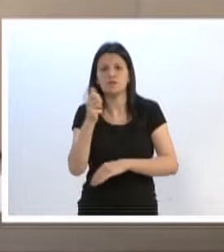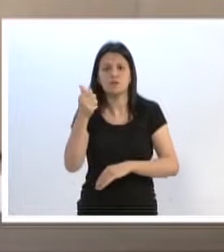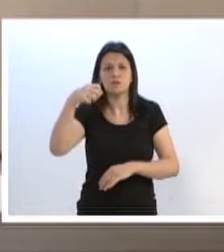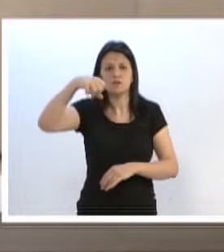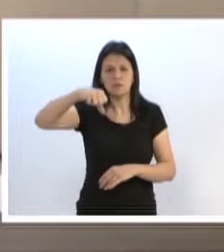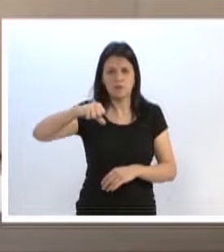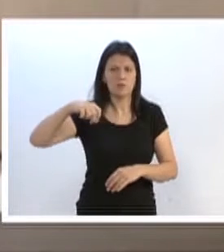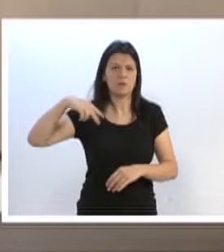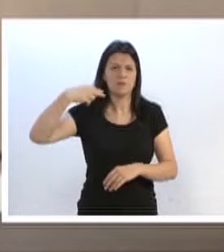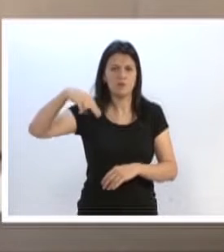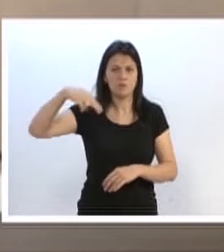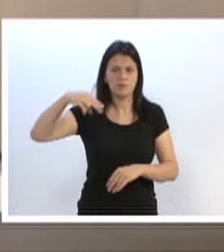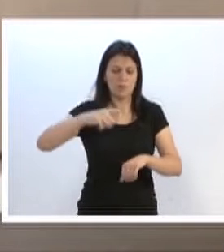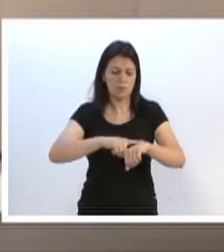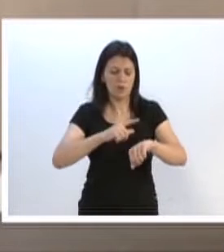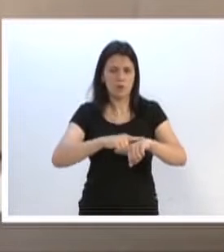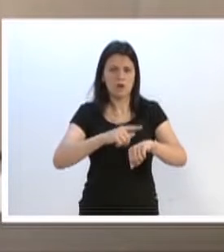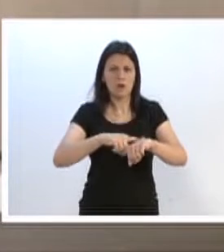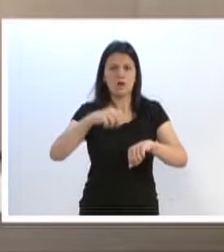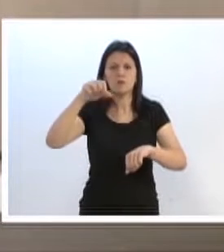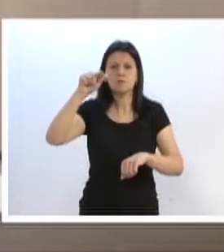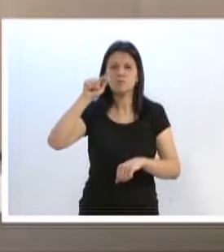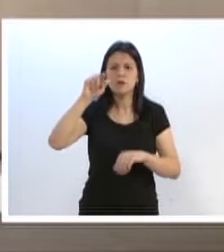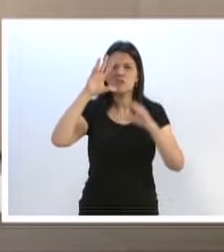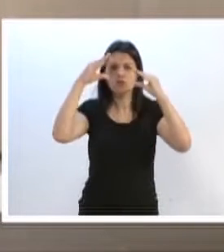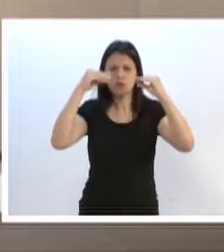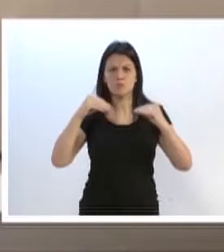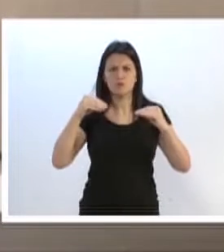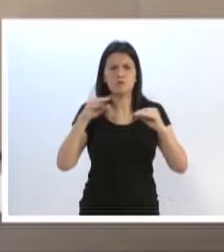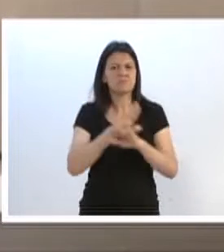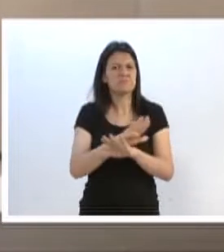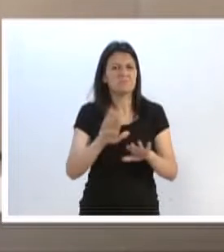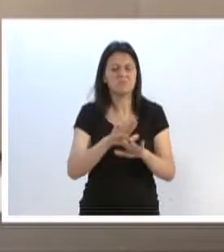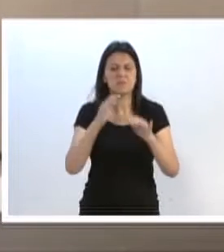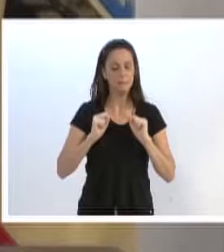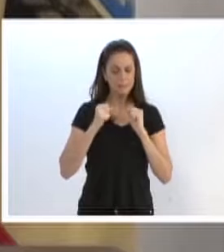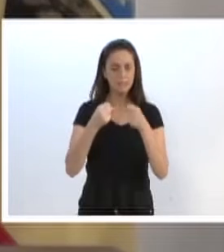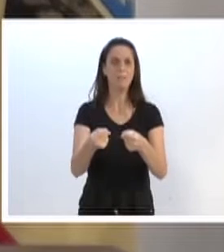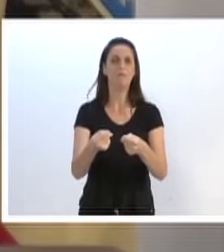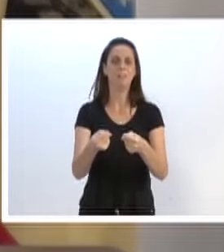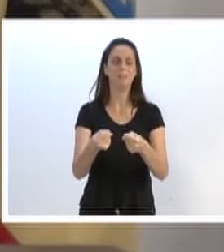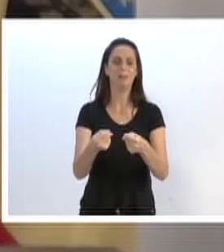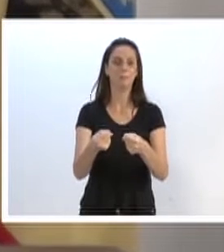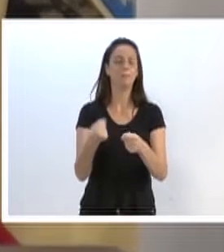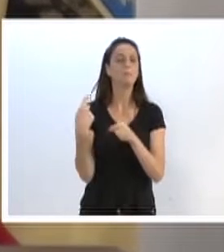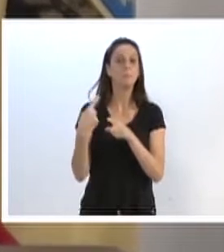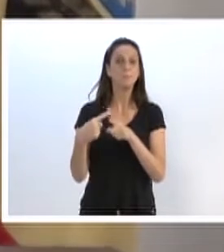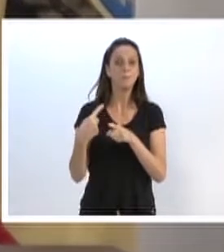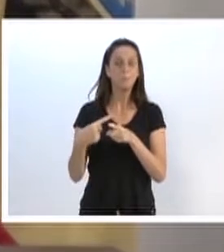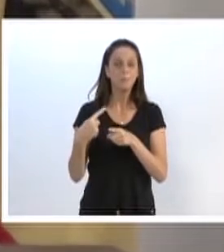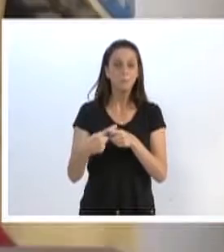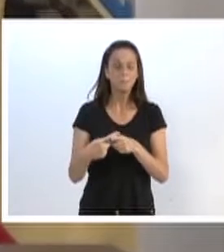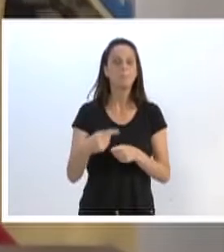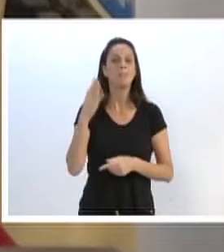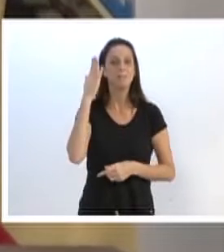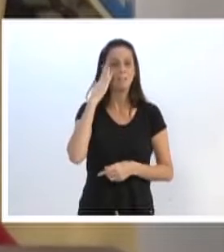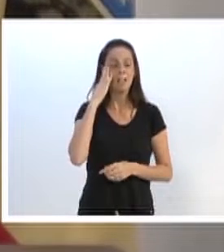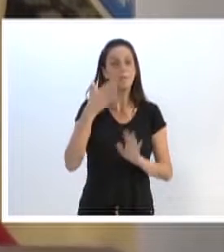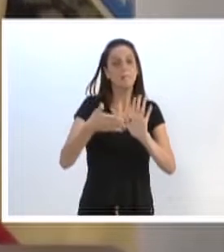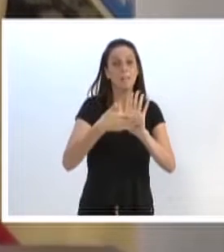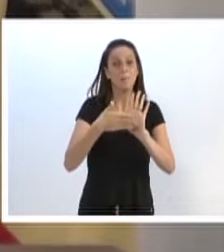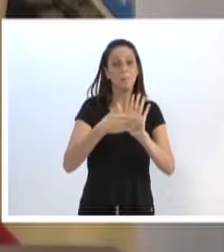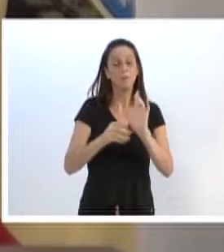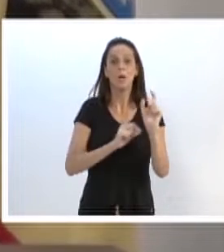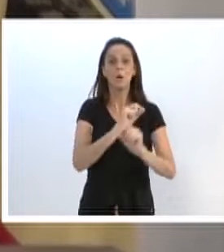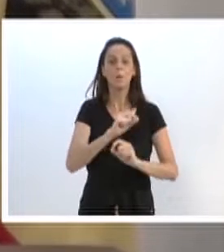de alimentos e aos serviços de alimentação. Nos pronunciamentos, o presidente da Câmara